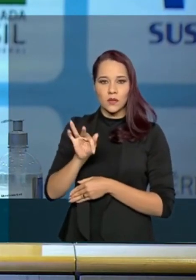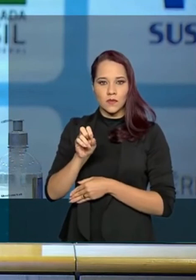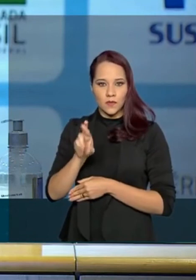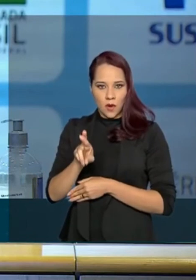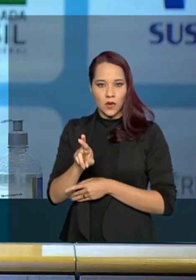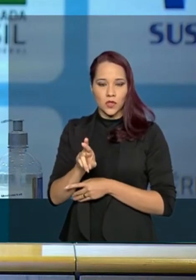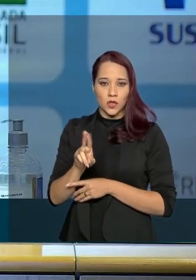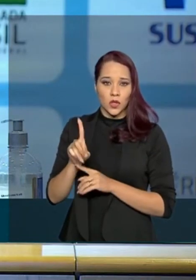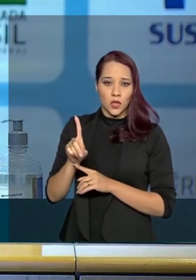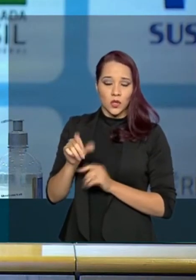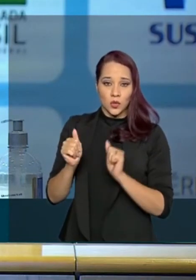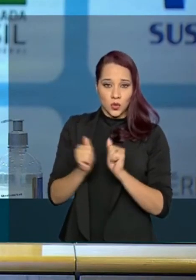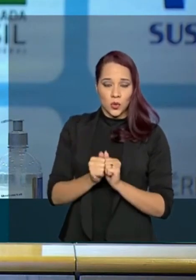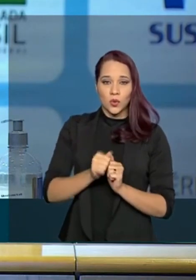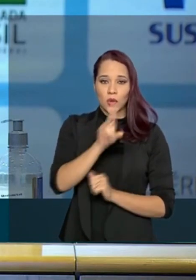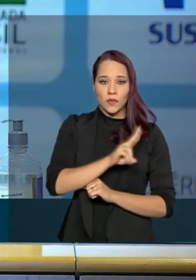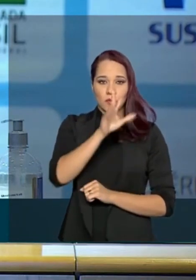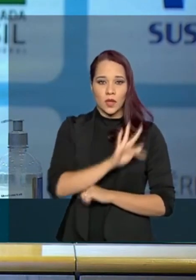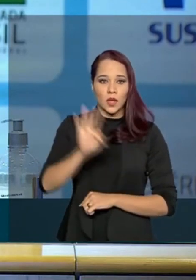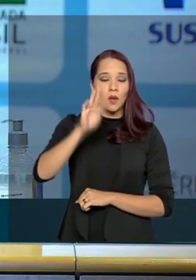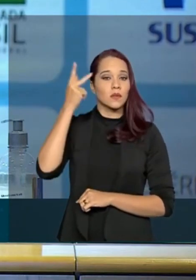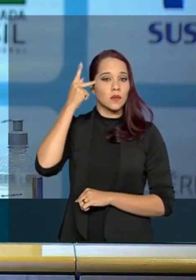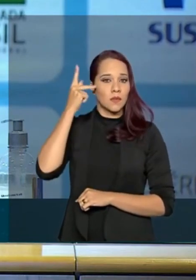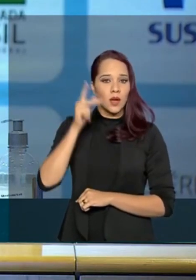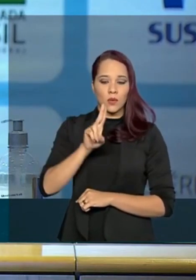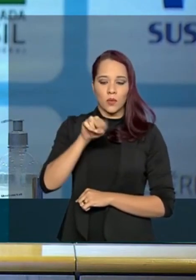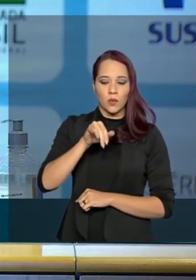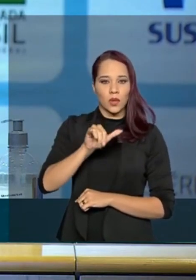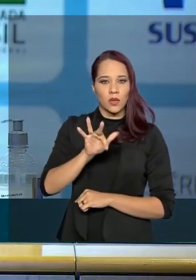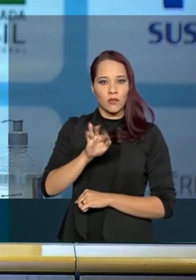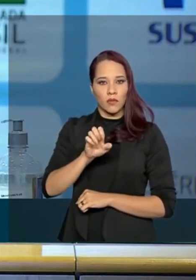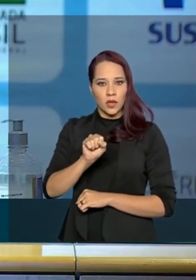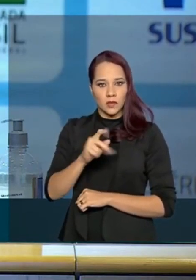num convênio com a Universidade Federal do Estado de São Paulo, a Unifesp.